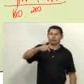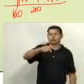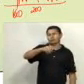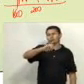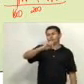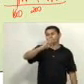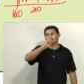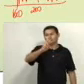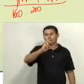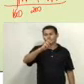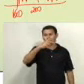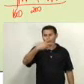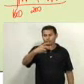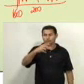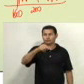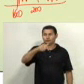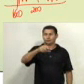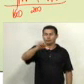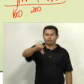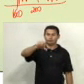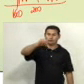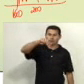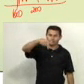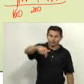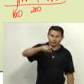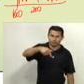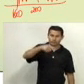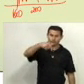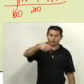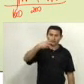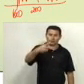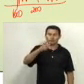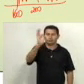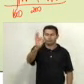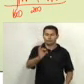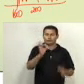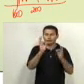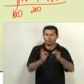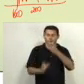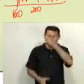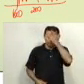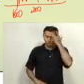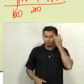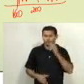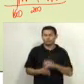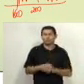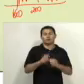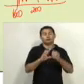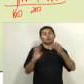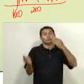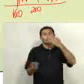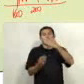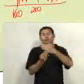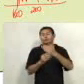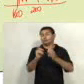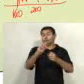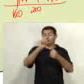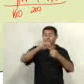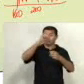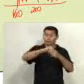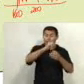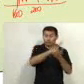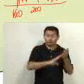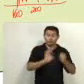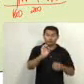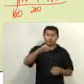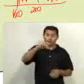47,72 mais 50 daria 97,72%. Tá, pessoal? Então, essa é uma questão complementar, essa não fazia parte da questão